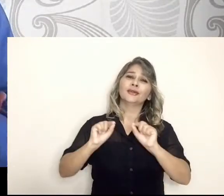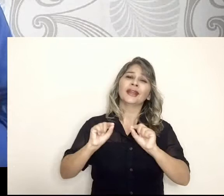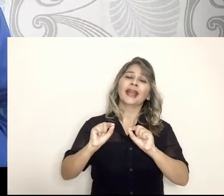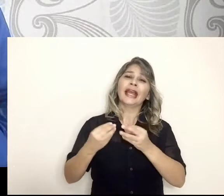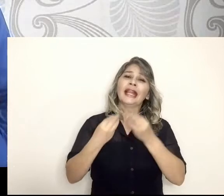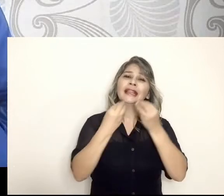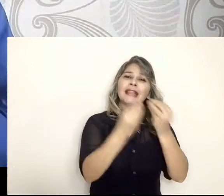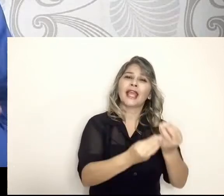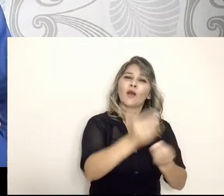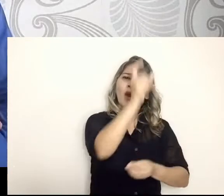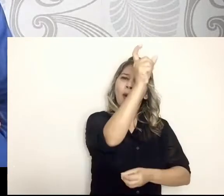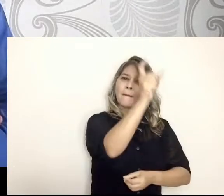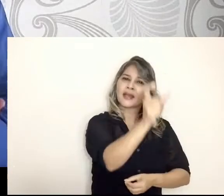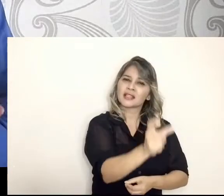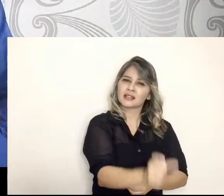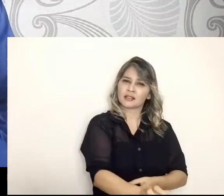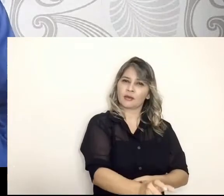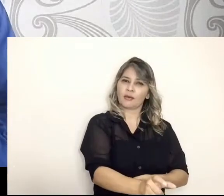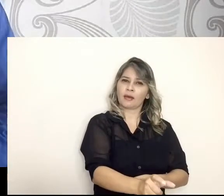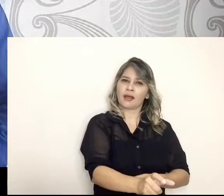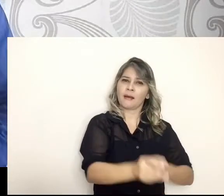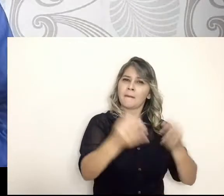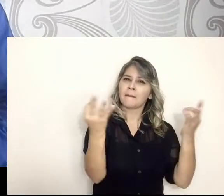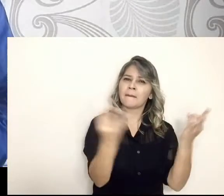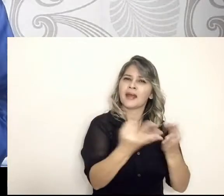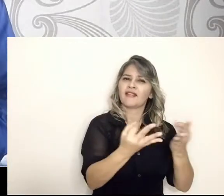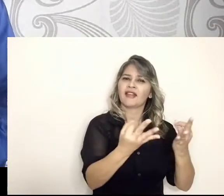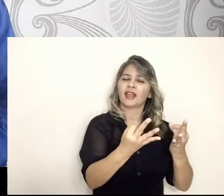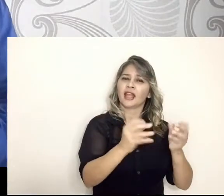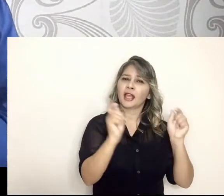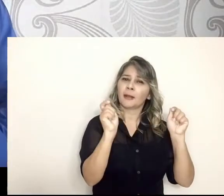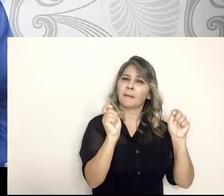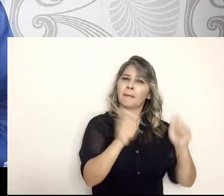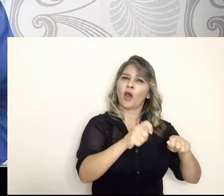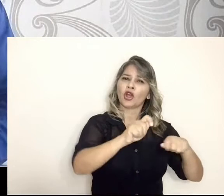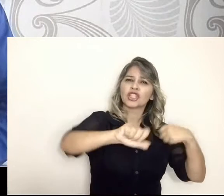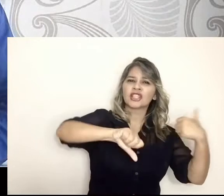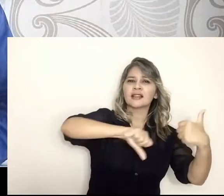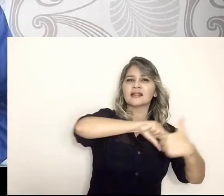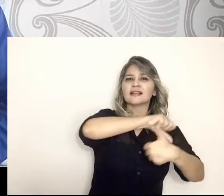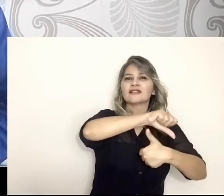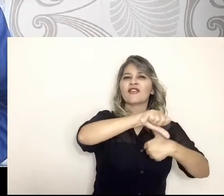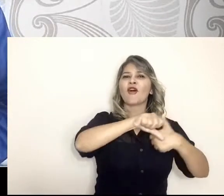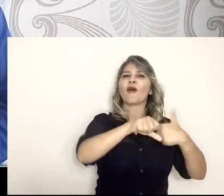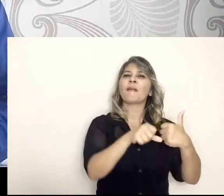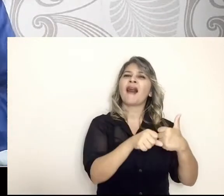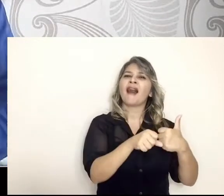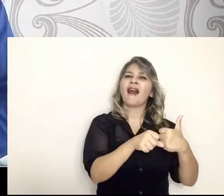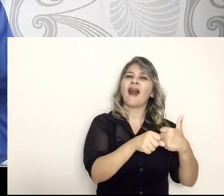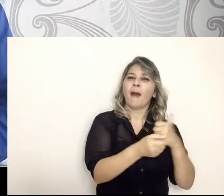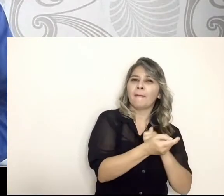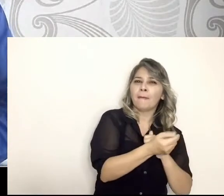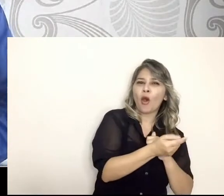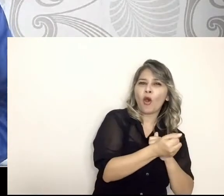mas aquilo que ele tinha, ele entregou, e entregou de bom grado, entendendo a necessidade de todos. E o